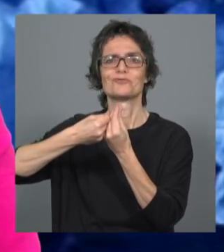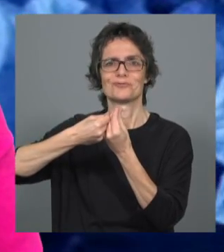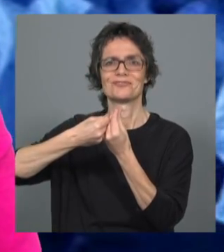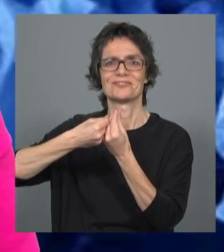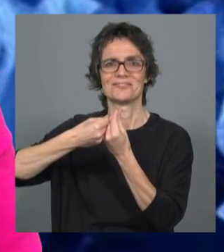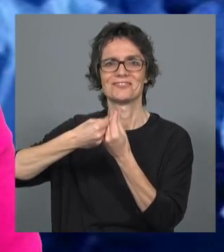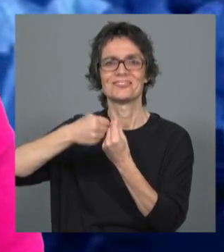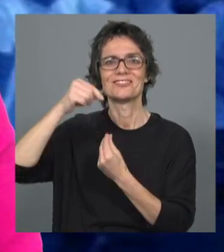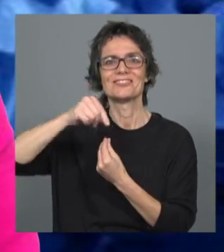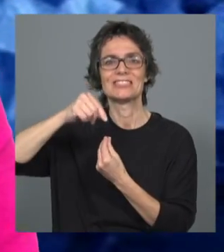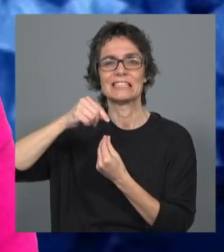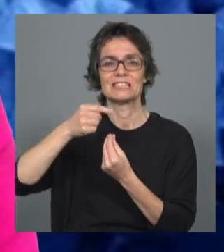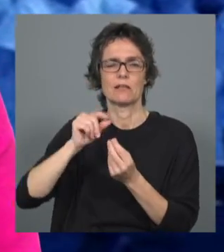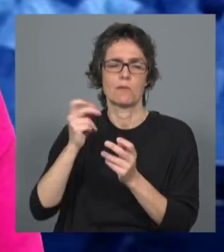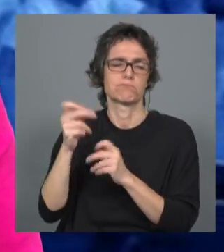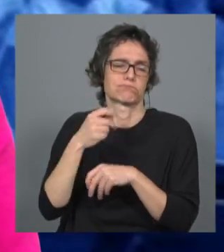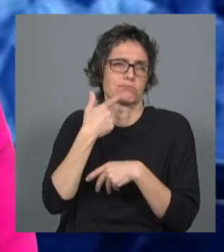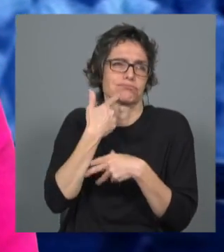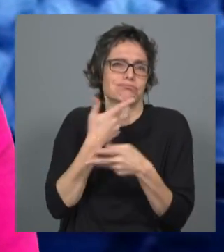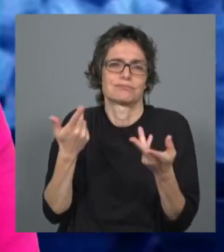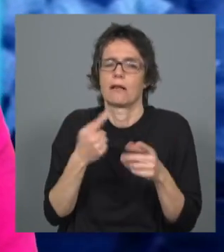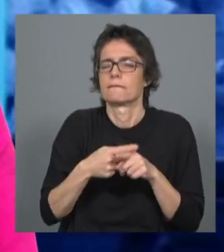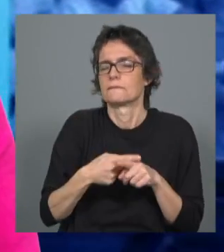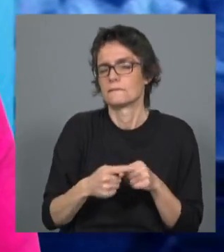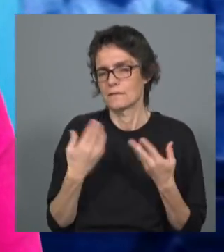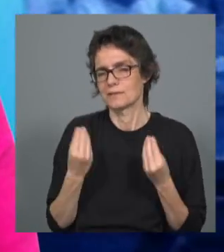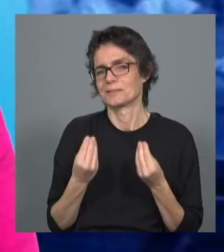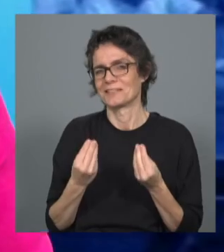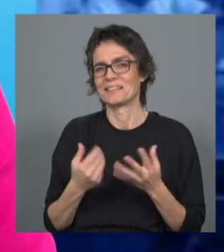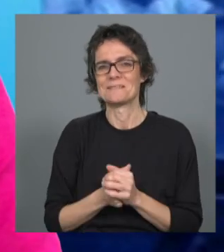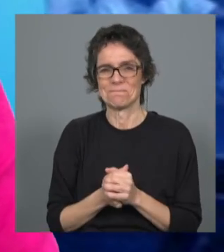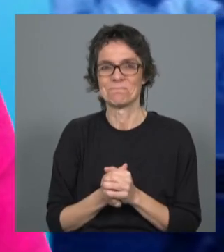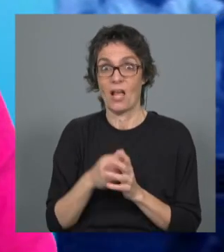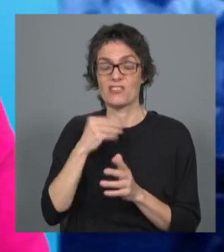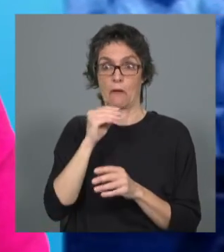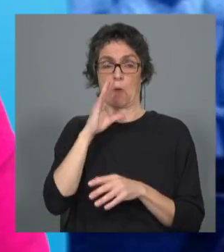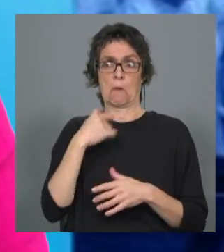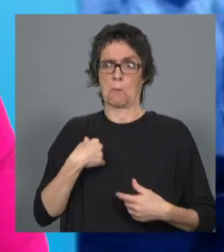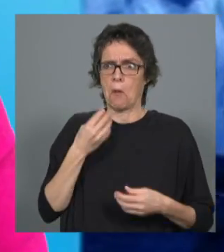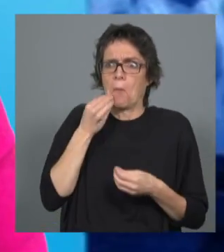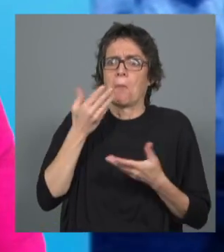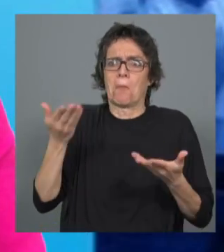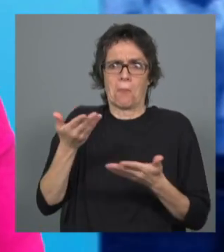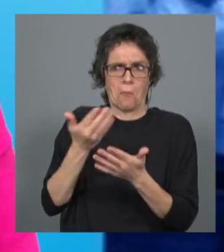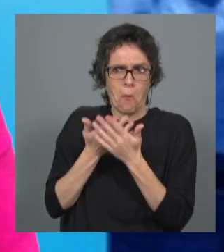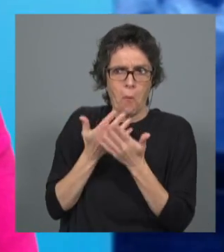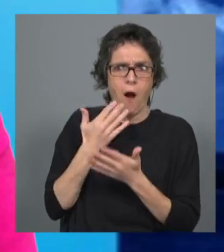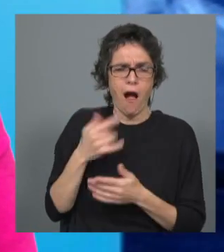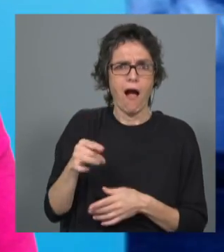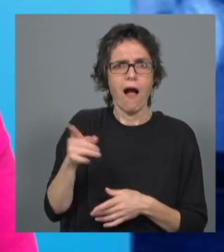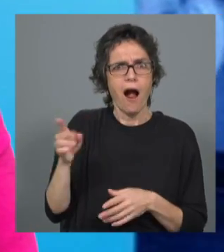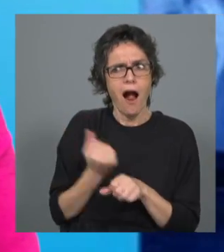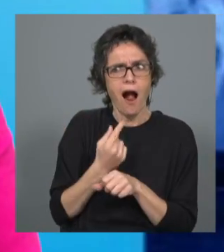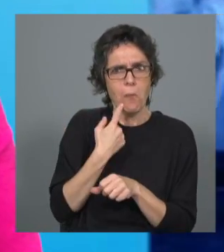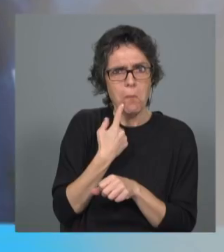interessantes e sem dúvida que a gente até fica quase de boca aberta como é que as pessoas fazem todas essas atividades. E